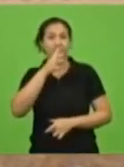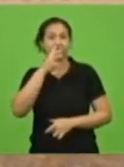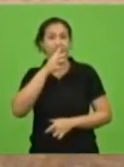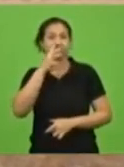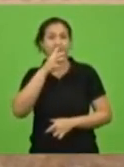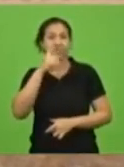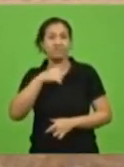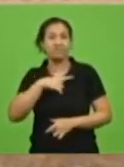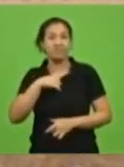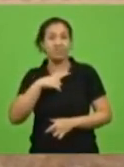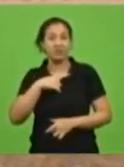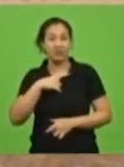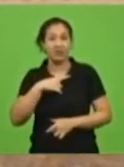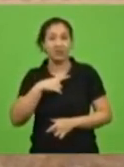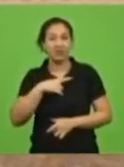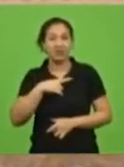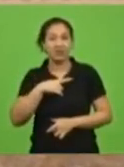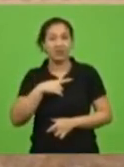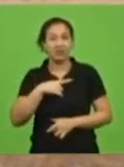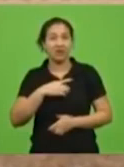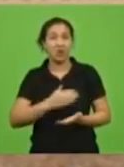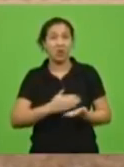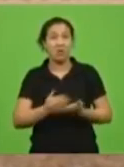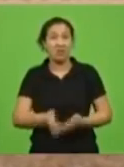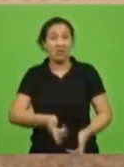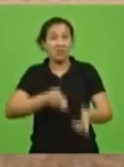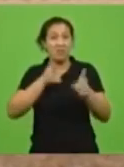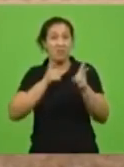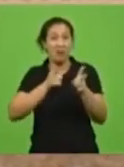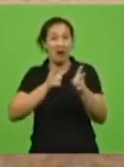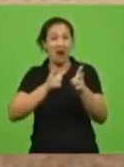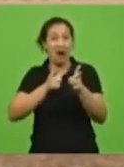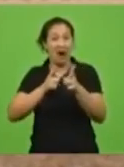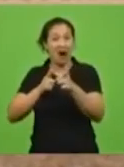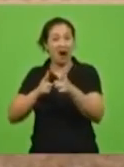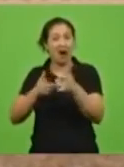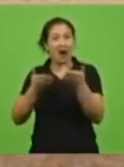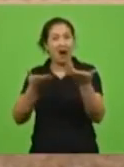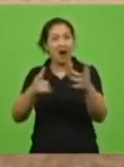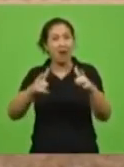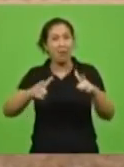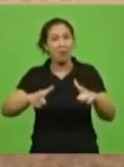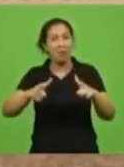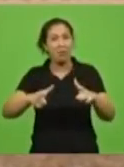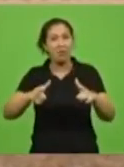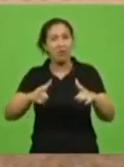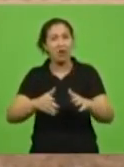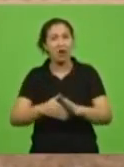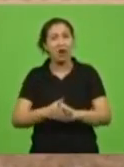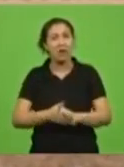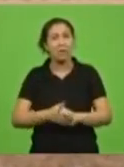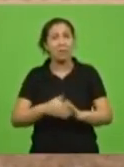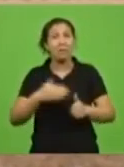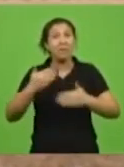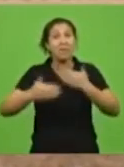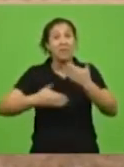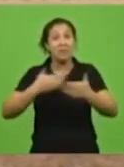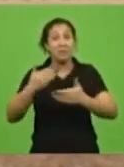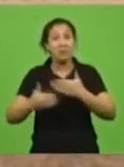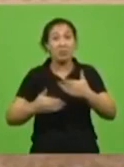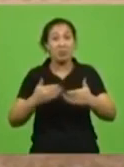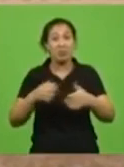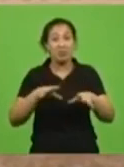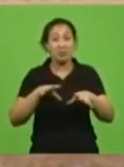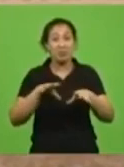a alvejar o batalhão. Depois tomaram o centro de Criciúma com